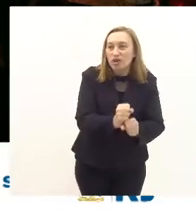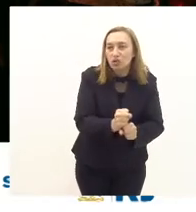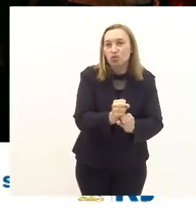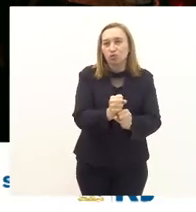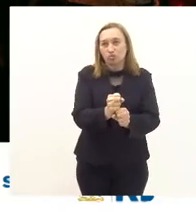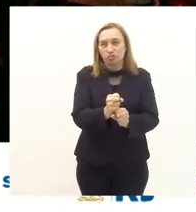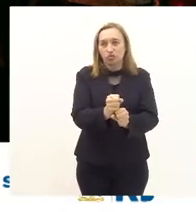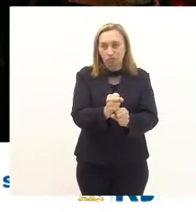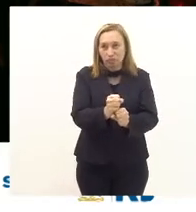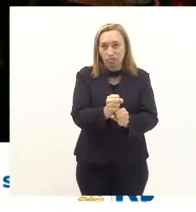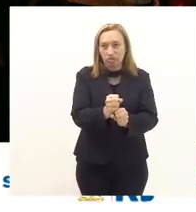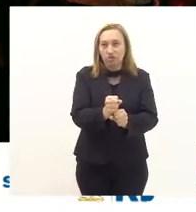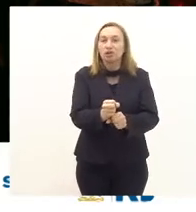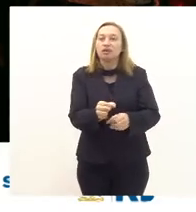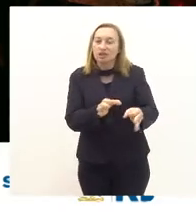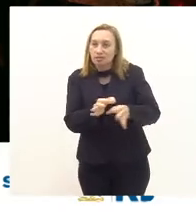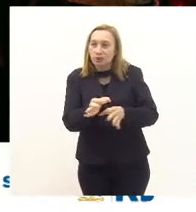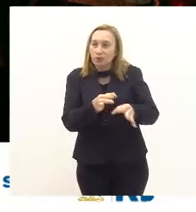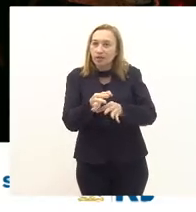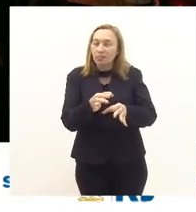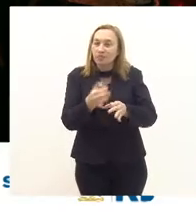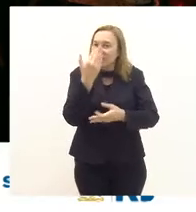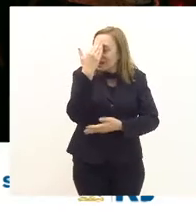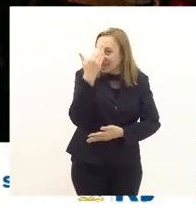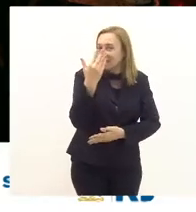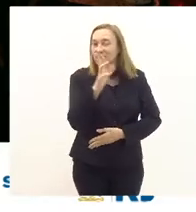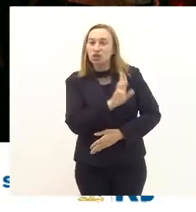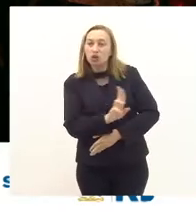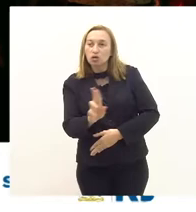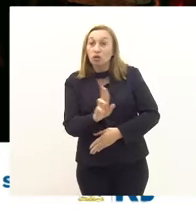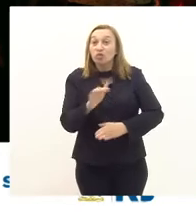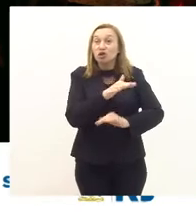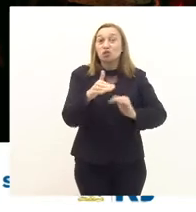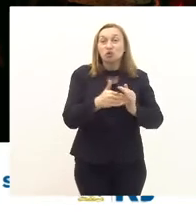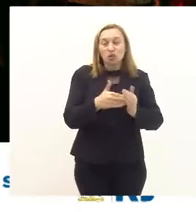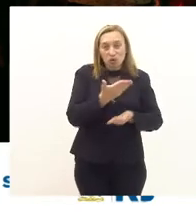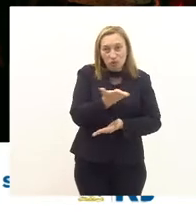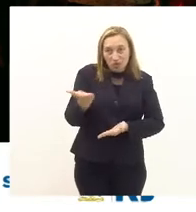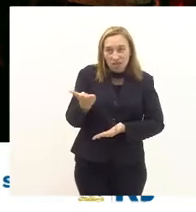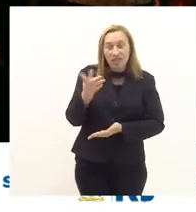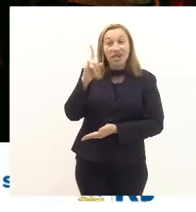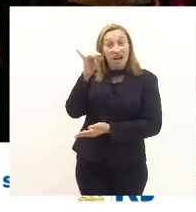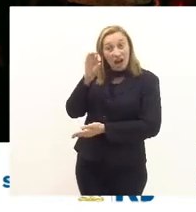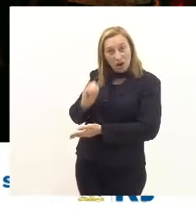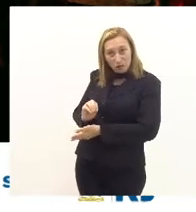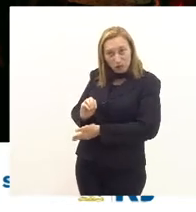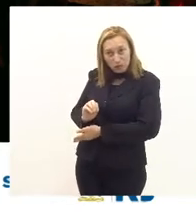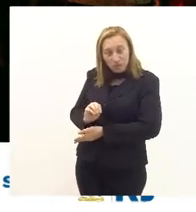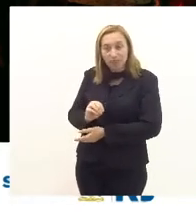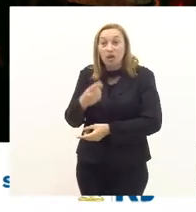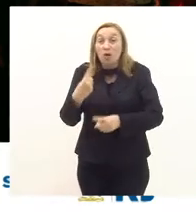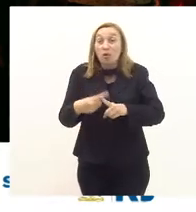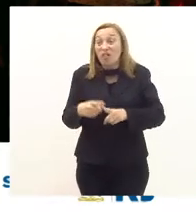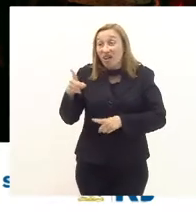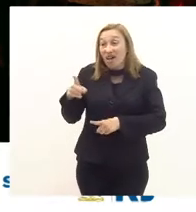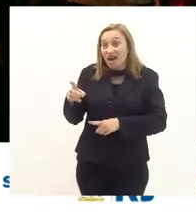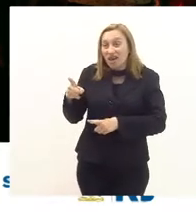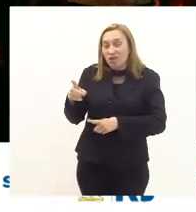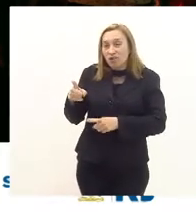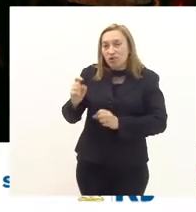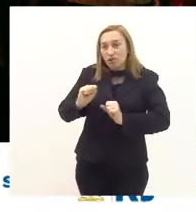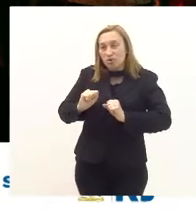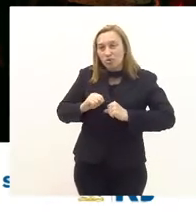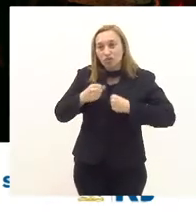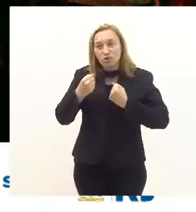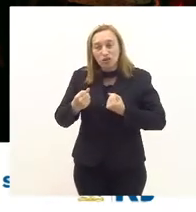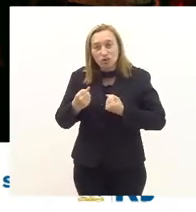do suprassumo desse programa, e agradecer em nome de todos aqui, Cláudio Nascimento, porque ele foi o grande precursor,